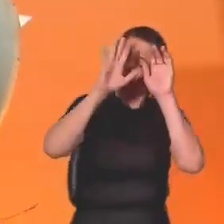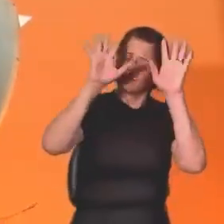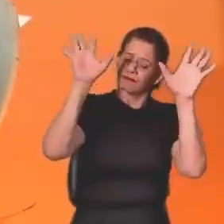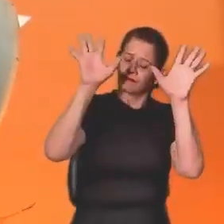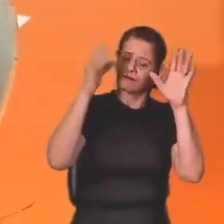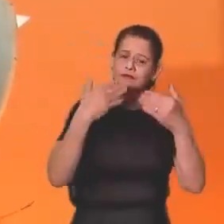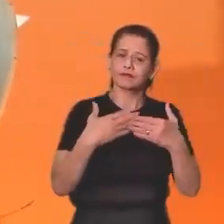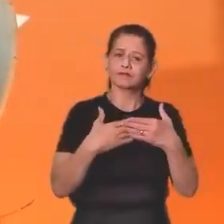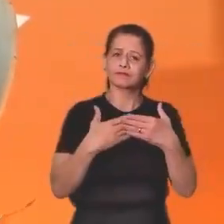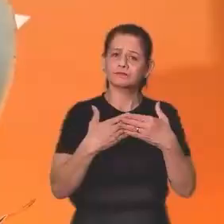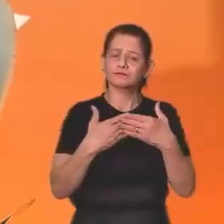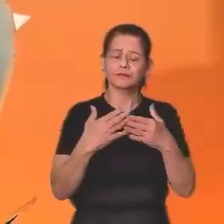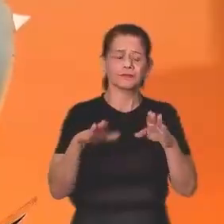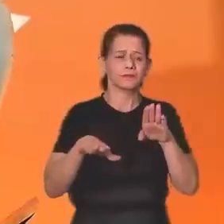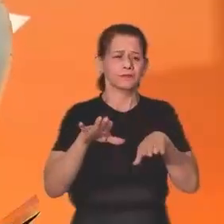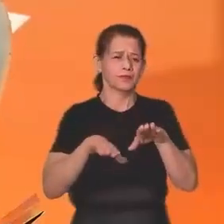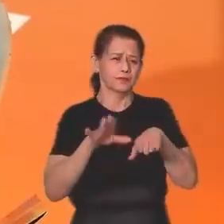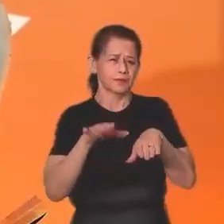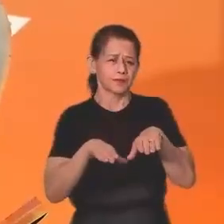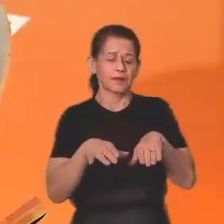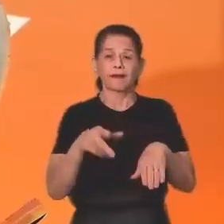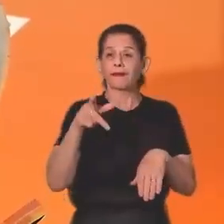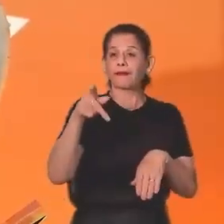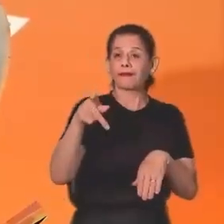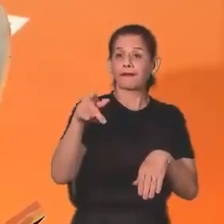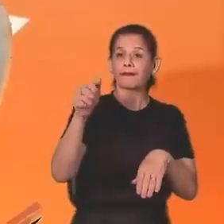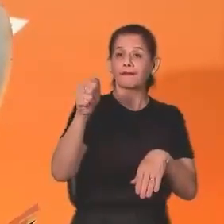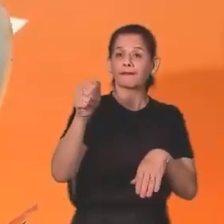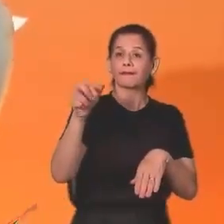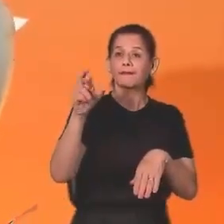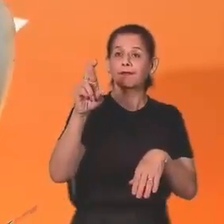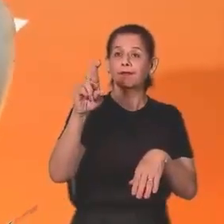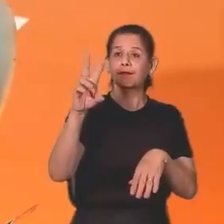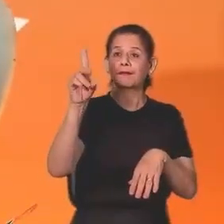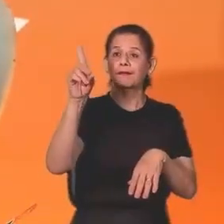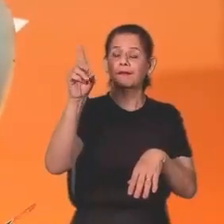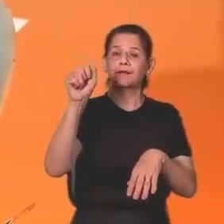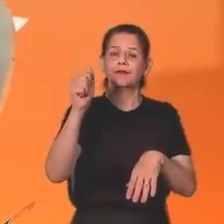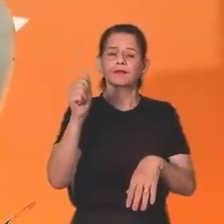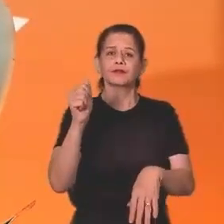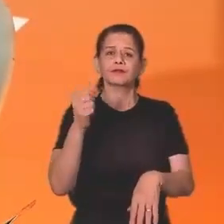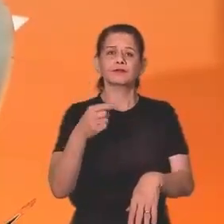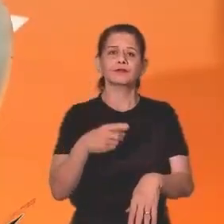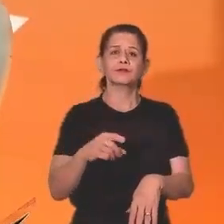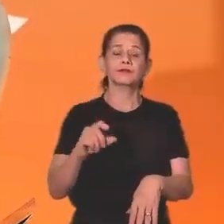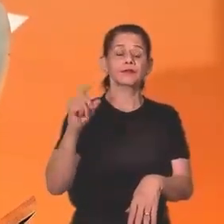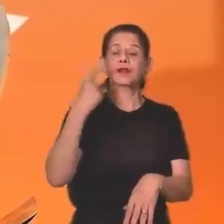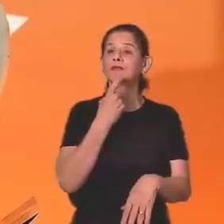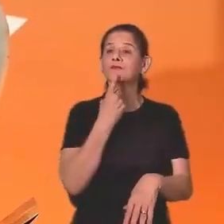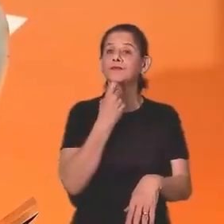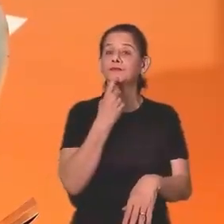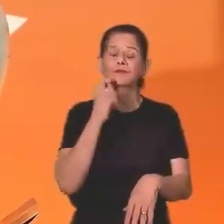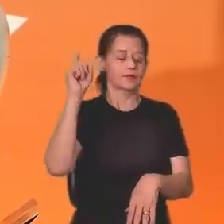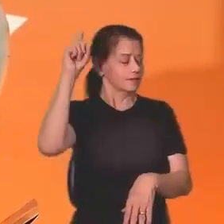lida como parda, meus cabelos meio avermelhados, cacheados.